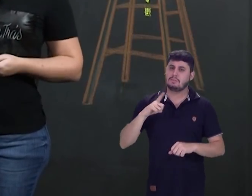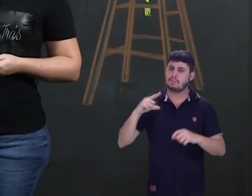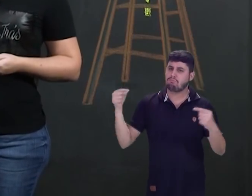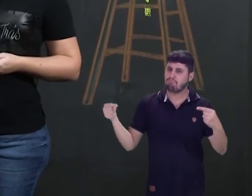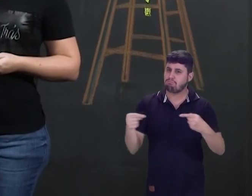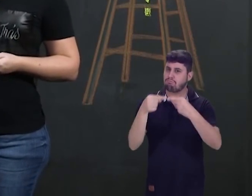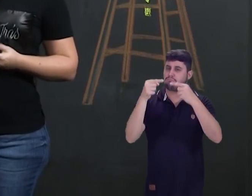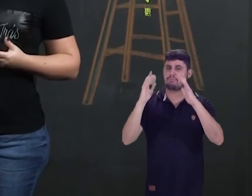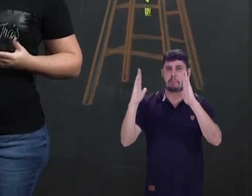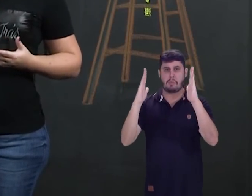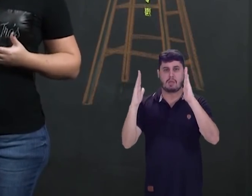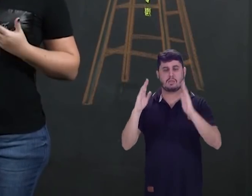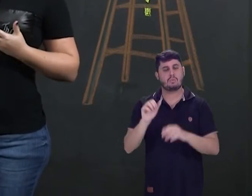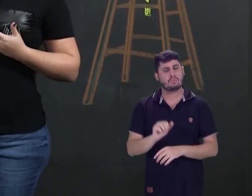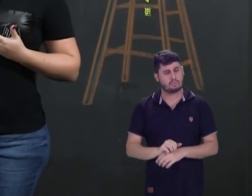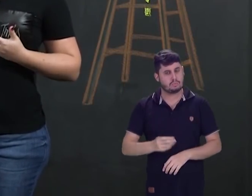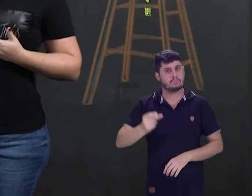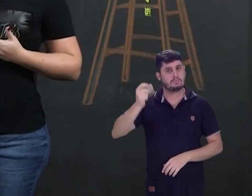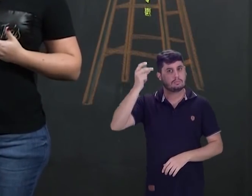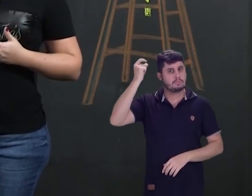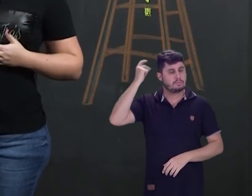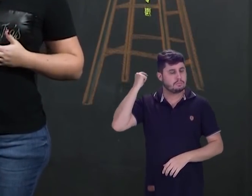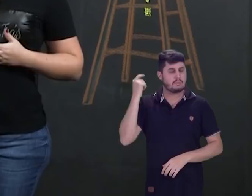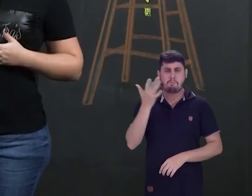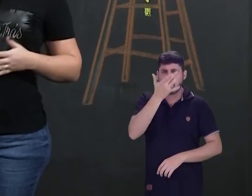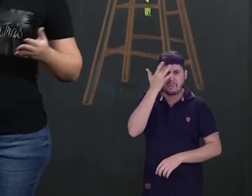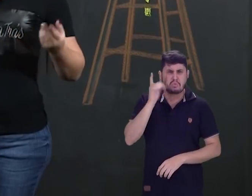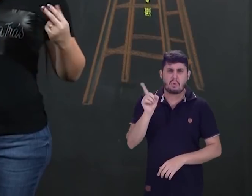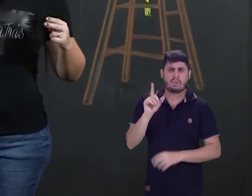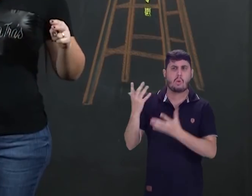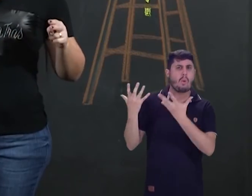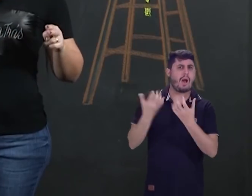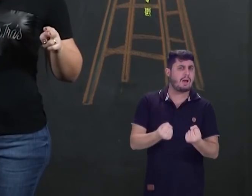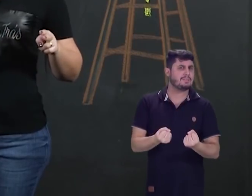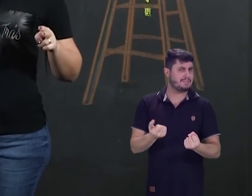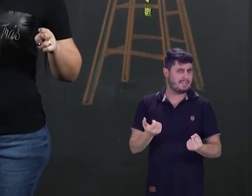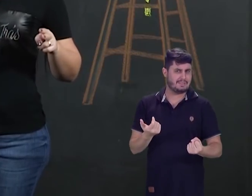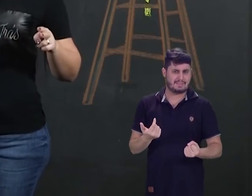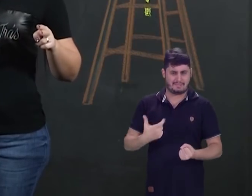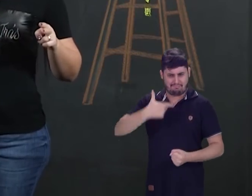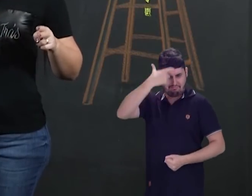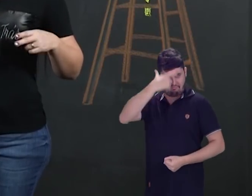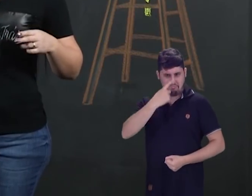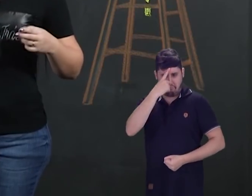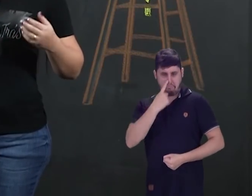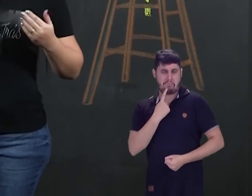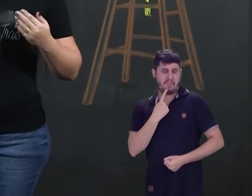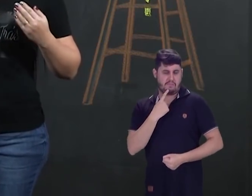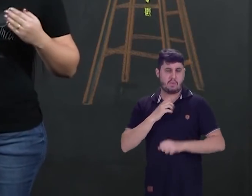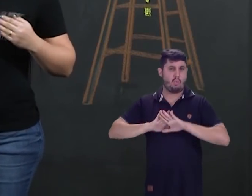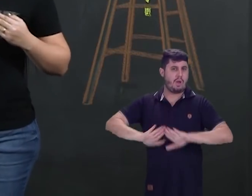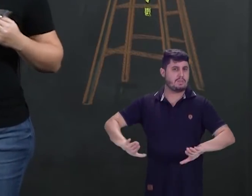surrealismo, muitas pessoas não consideram ela surrealista e ela mesma não se considerava. Ela mesma falava assim,